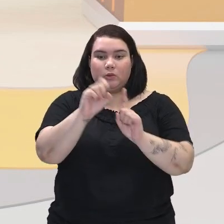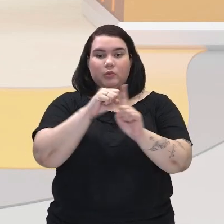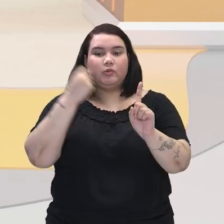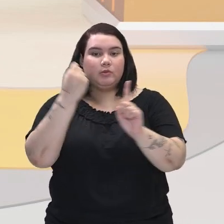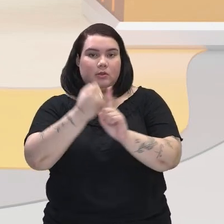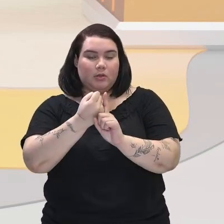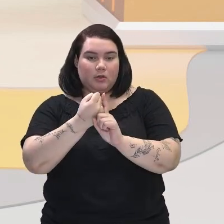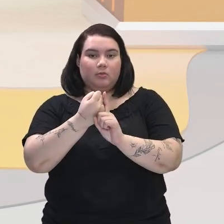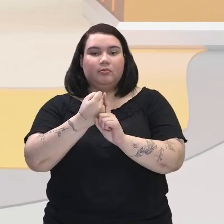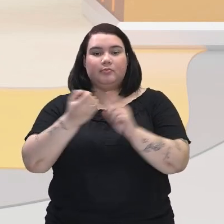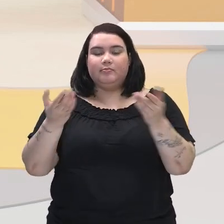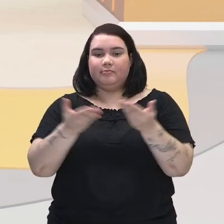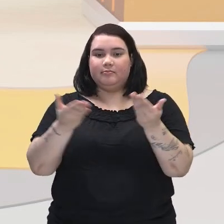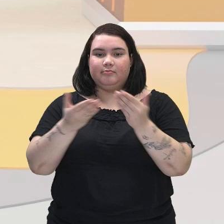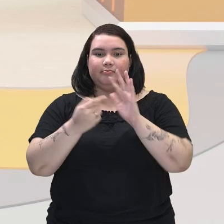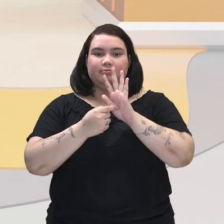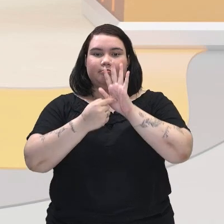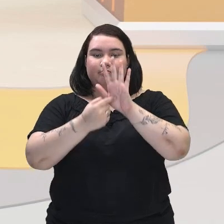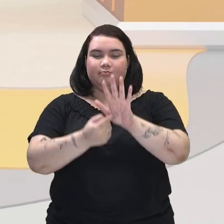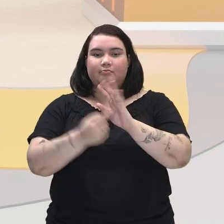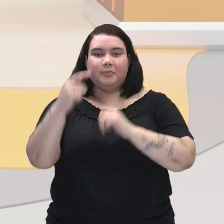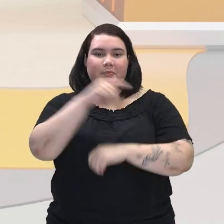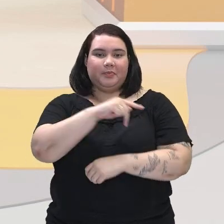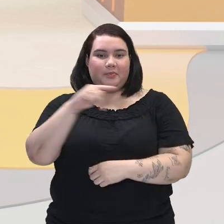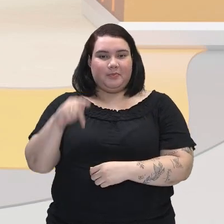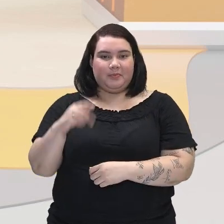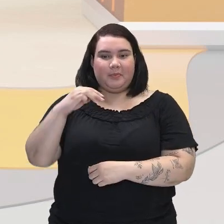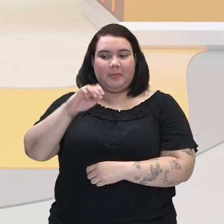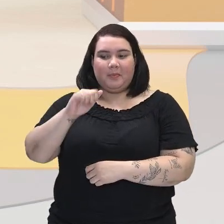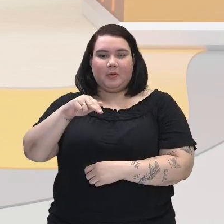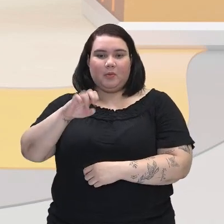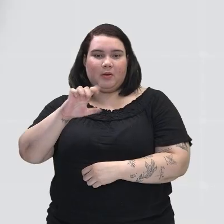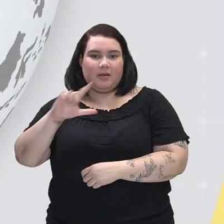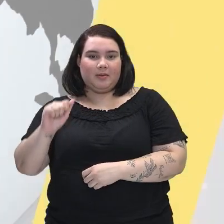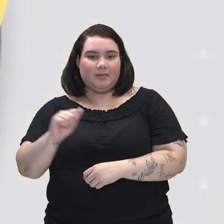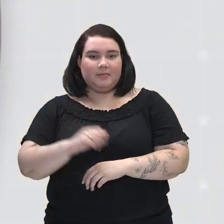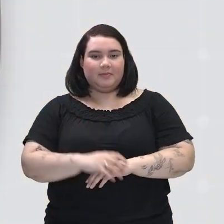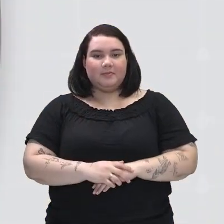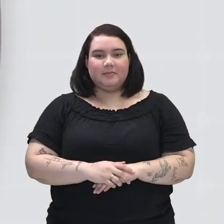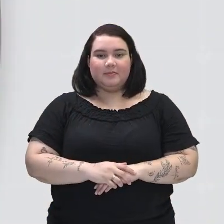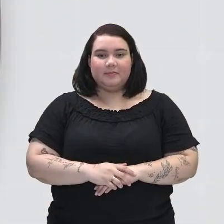sociedade, vamos agora ouvir a professora Manuela.